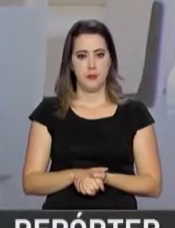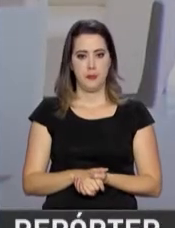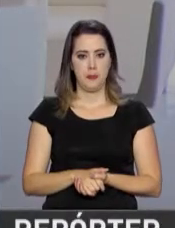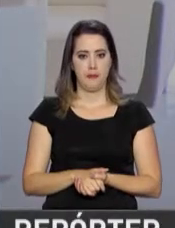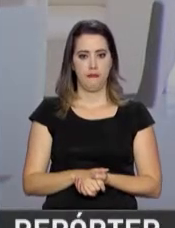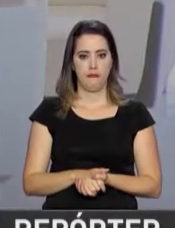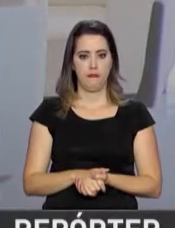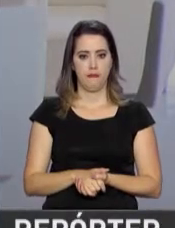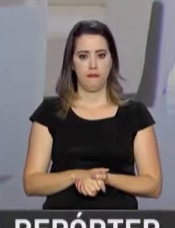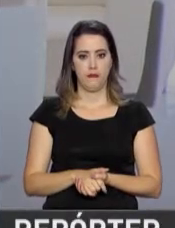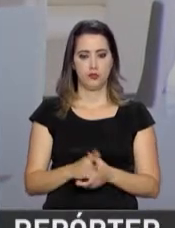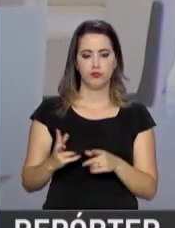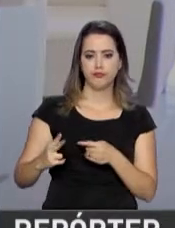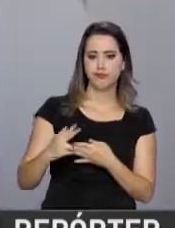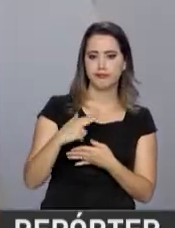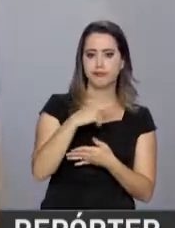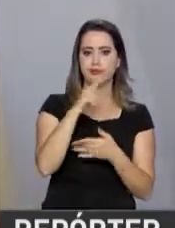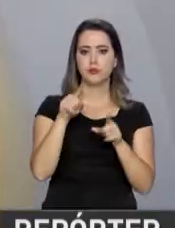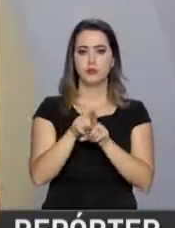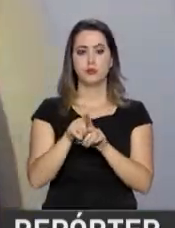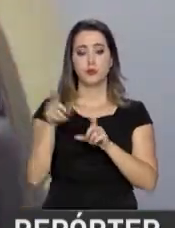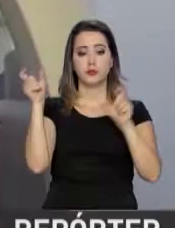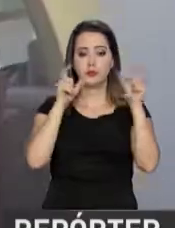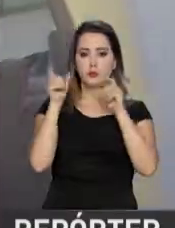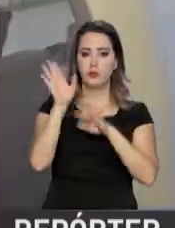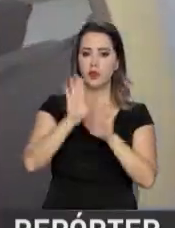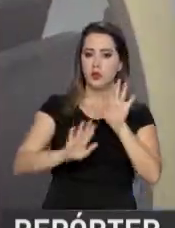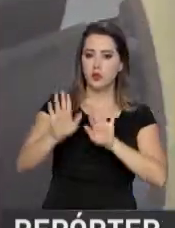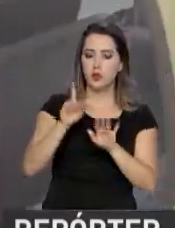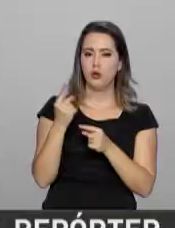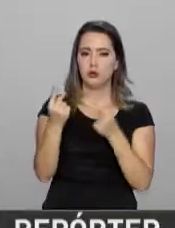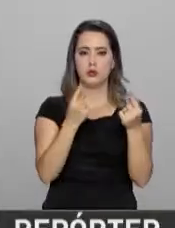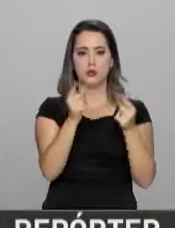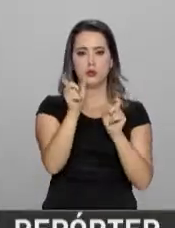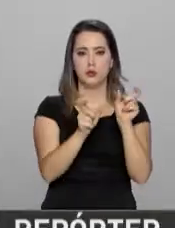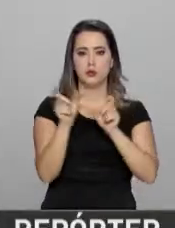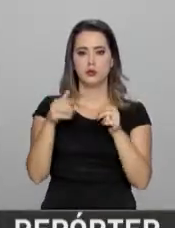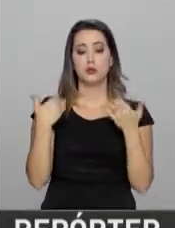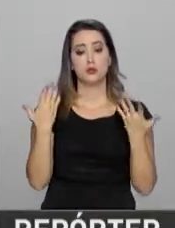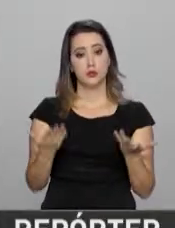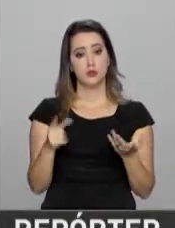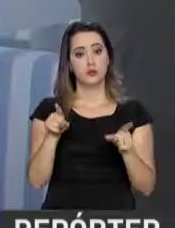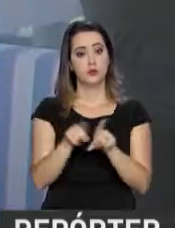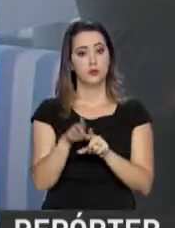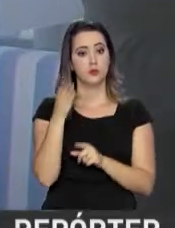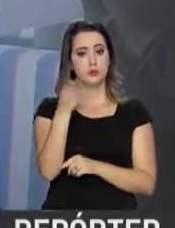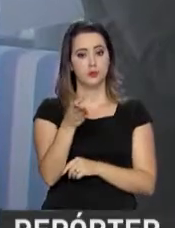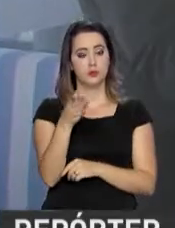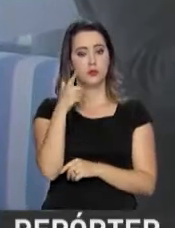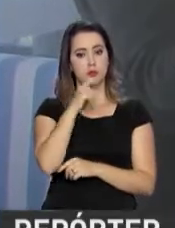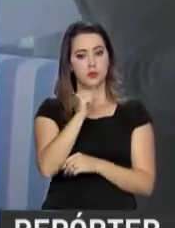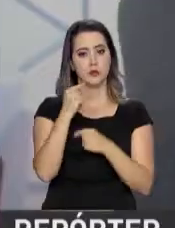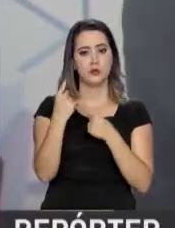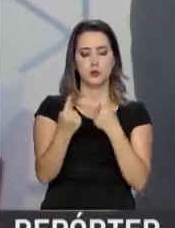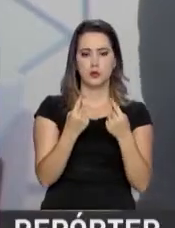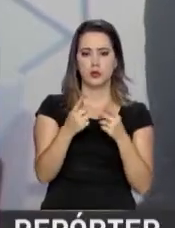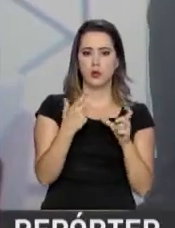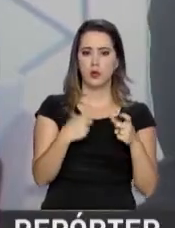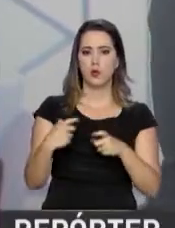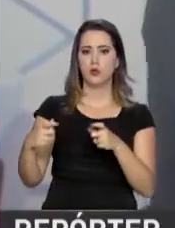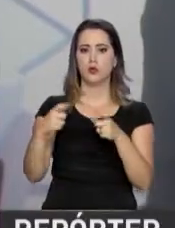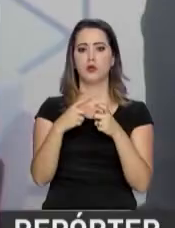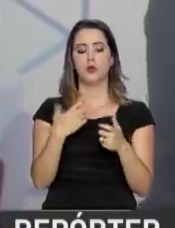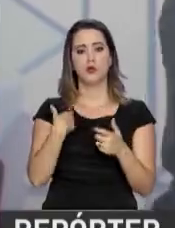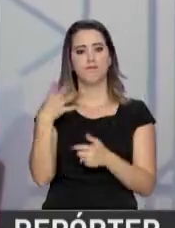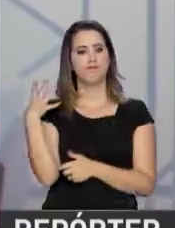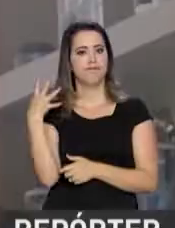habilidade com a tesoura atenção e carinho com cada cliente assim eles foi conquistando seu espaço no mercado